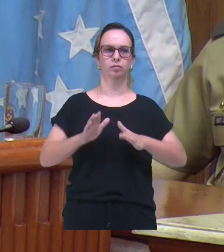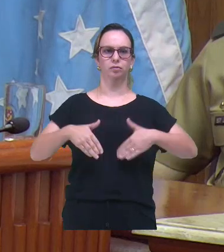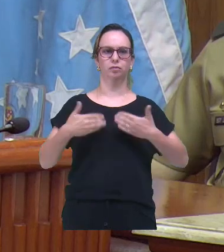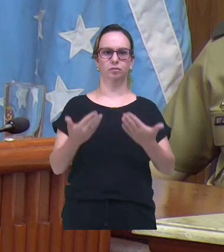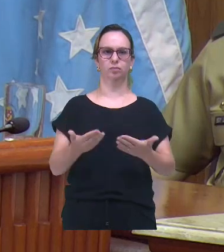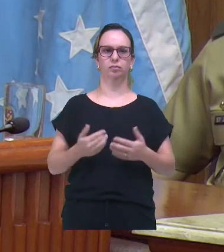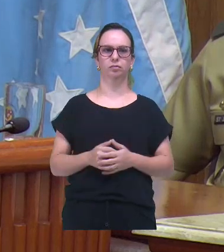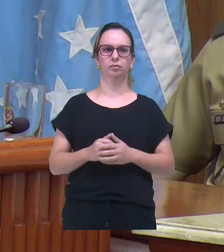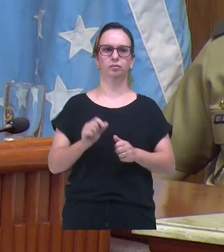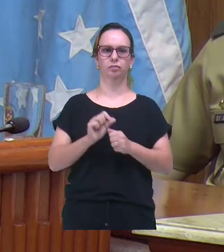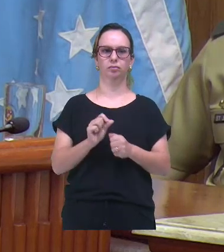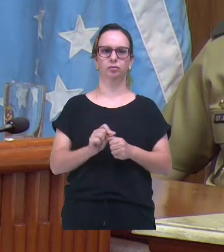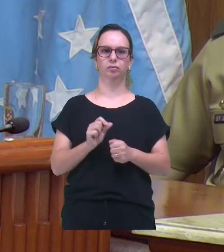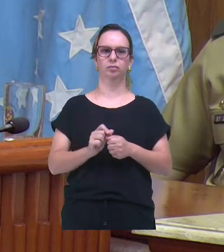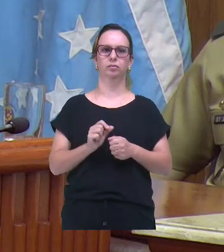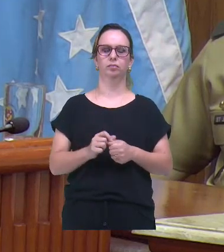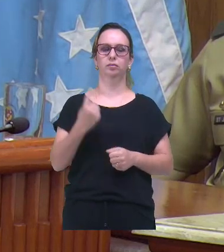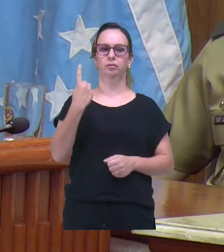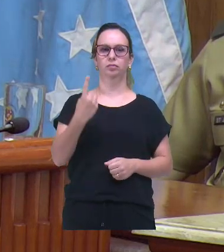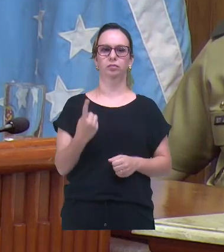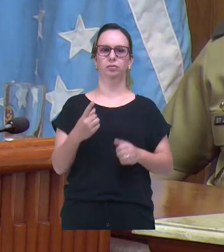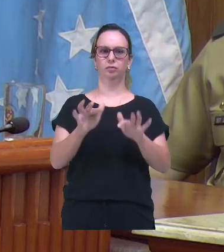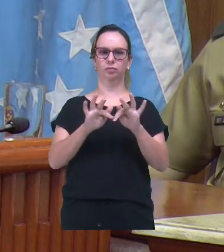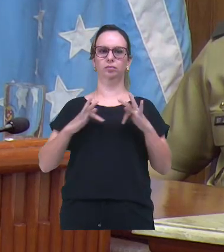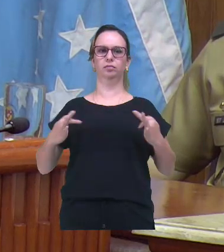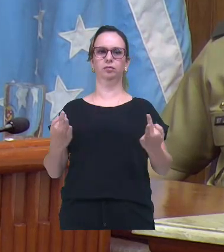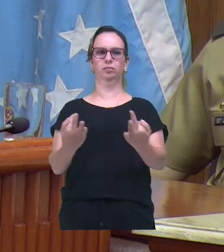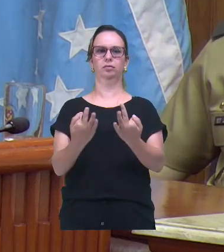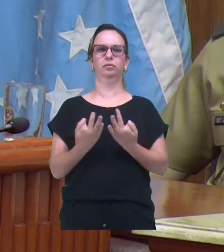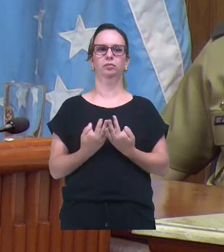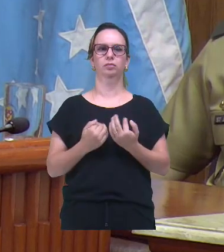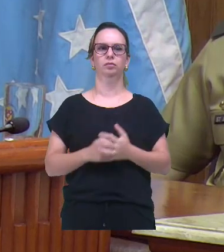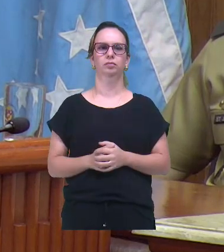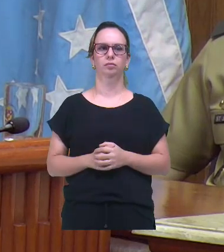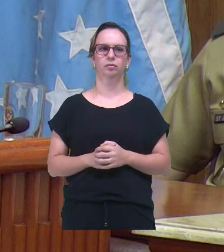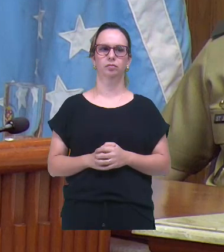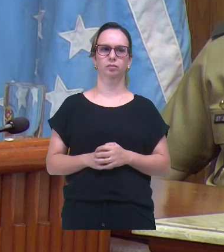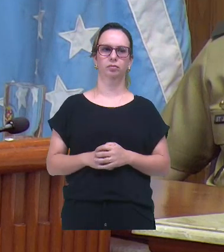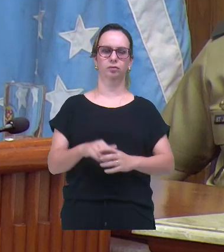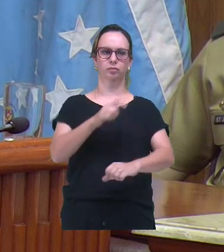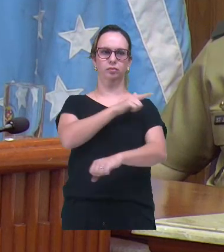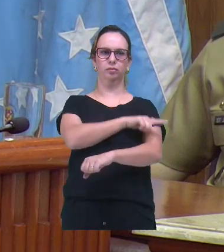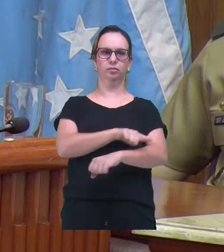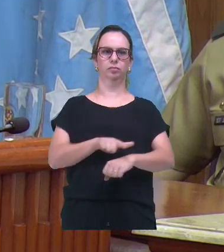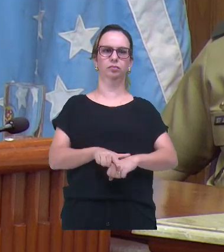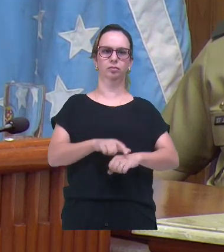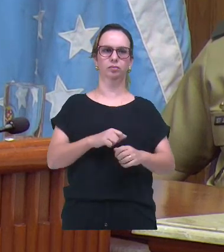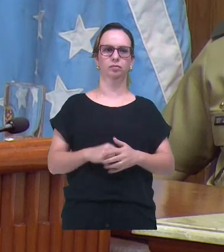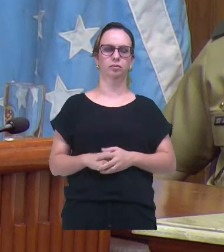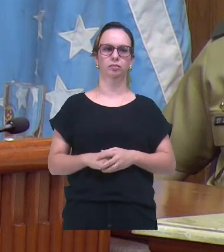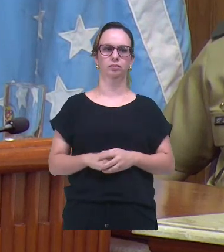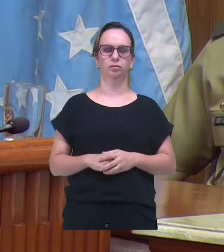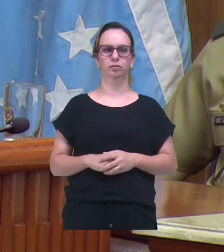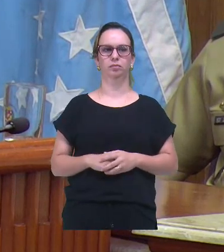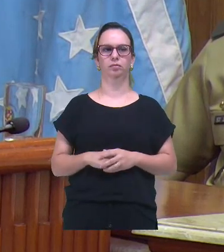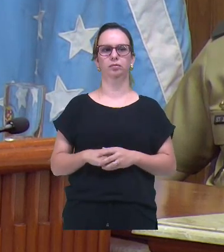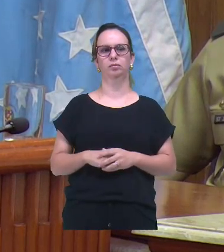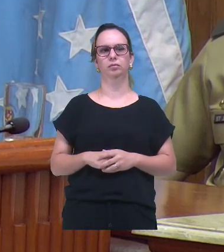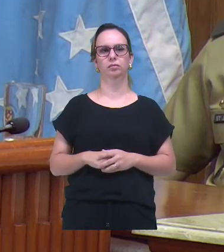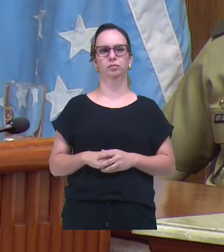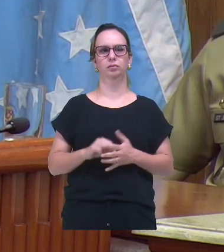será feita a um dos familiares do homenageado, preferencialmente respeitando a hierarquia dos graus de